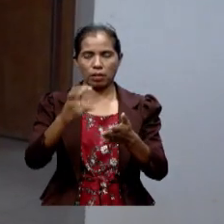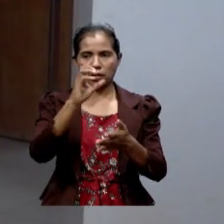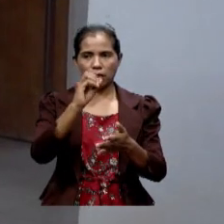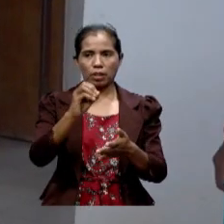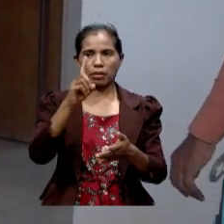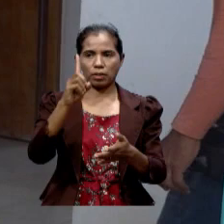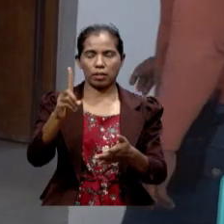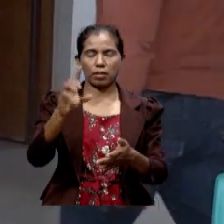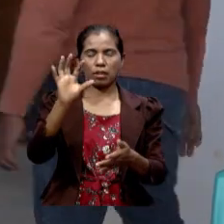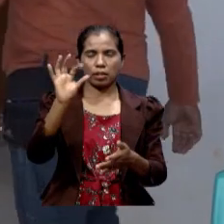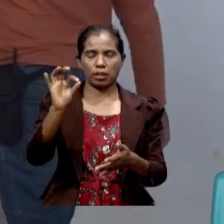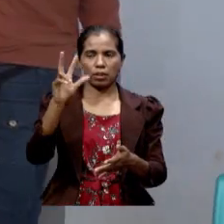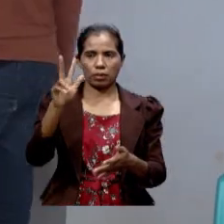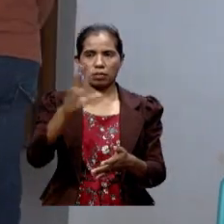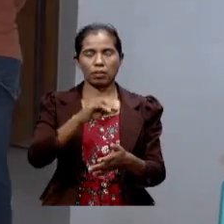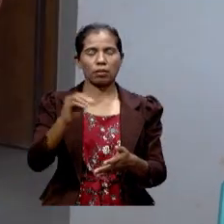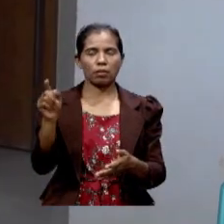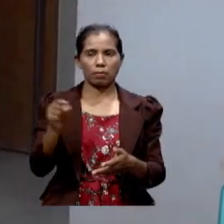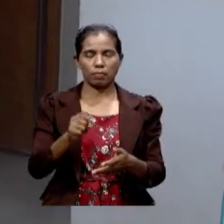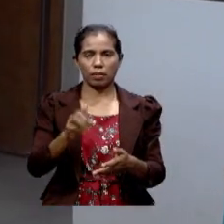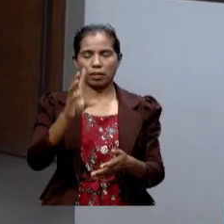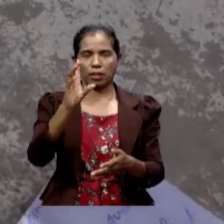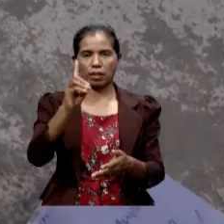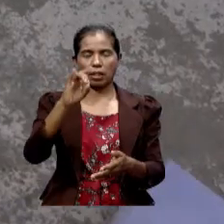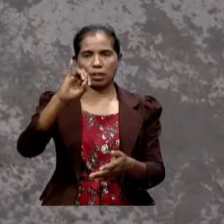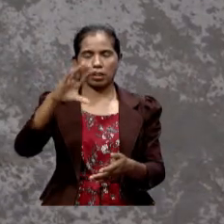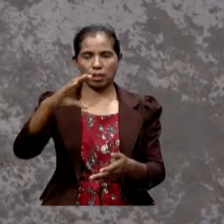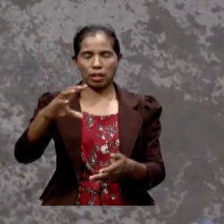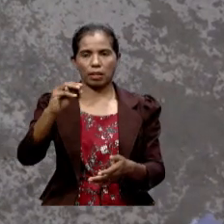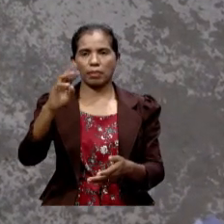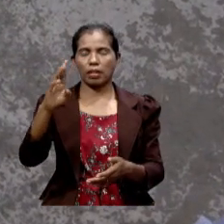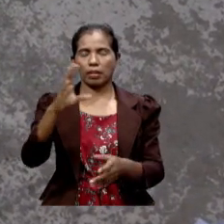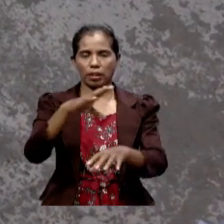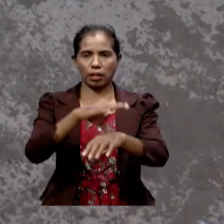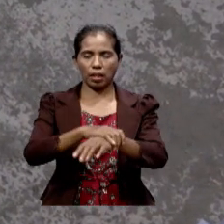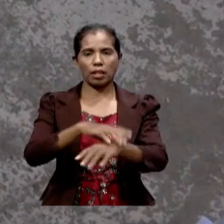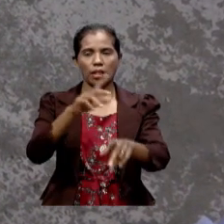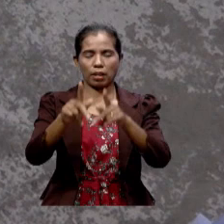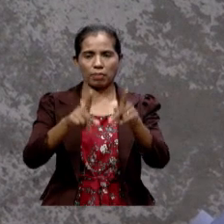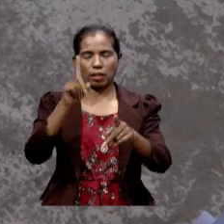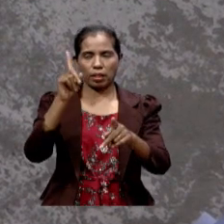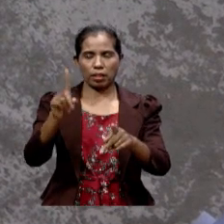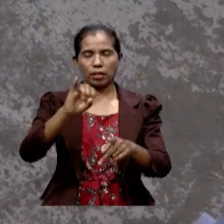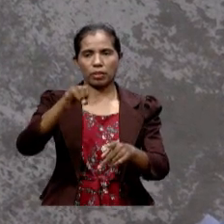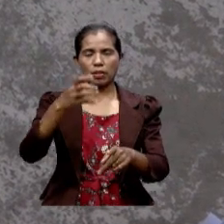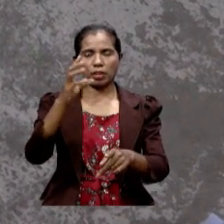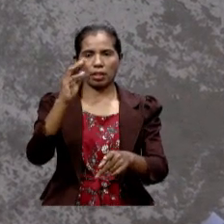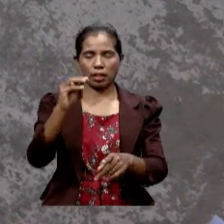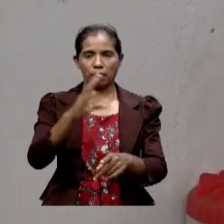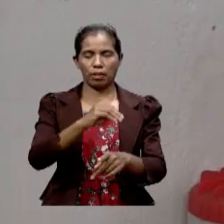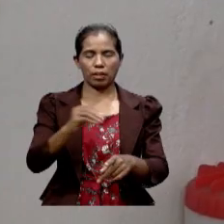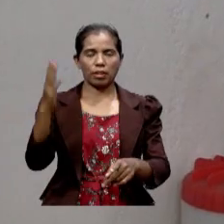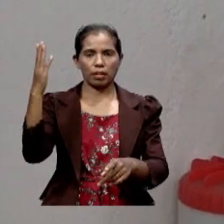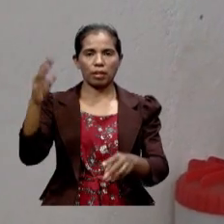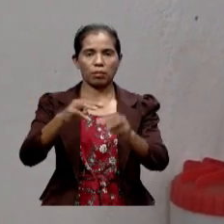Ida Siatolu Bara Ronora Sindrua Pontu DIC MRI ho di halo detensão ba suspeito JM ia posto administrativo